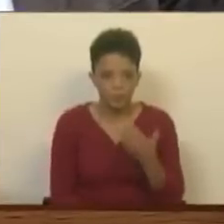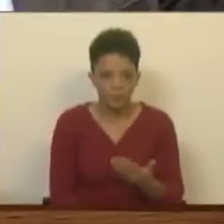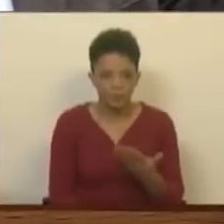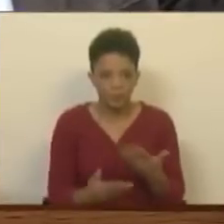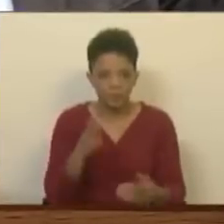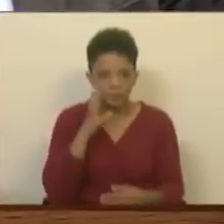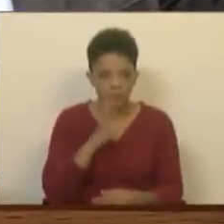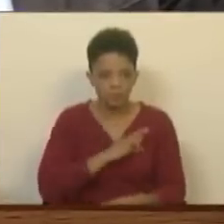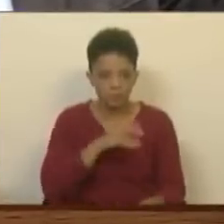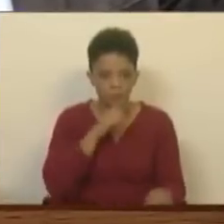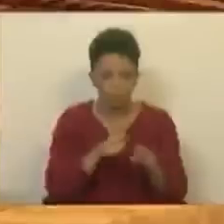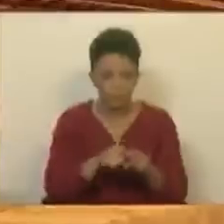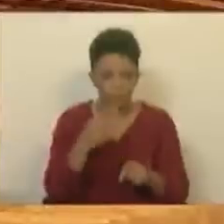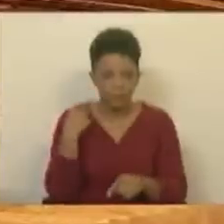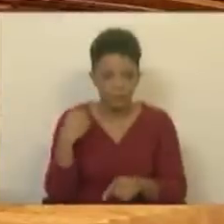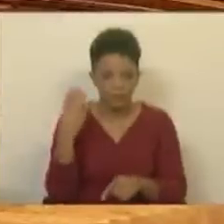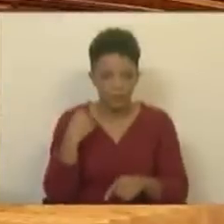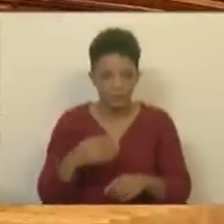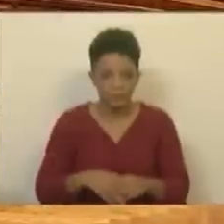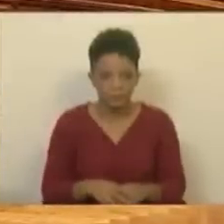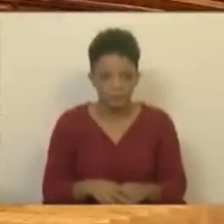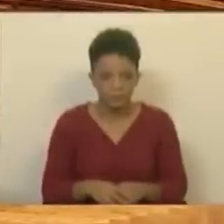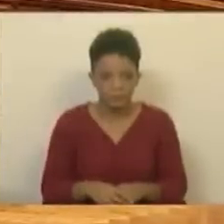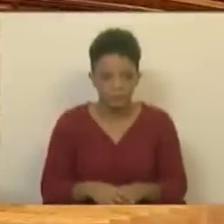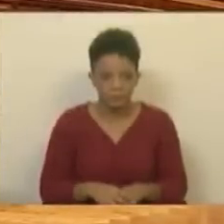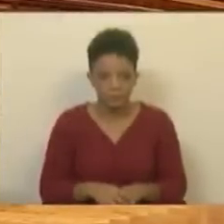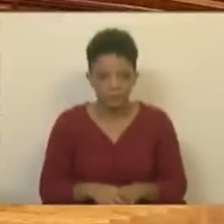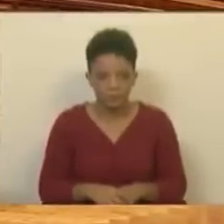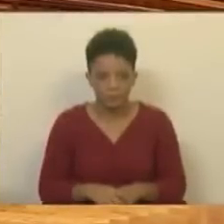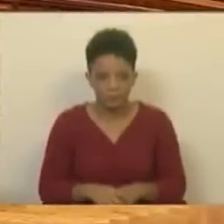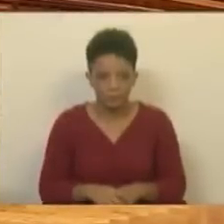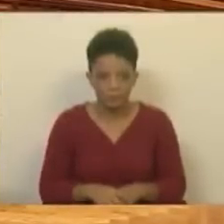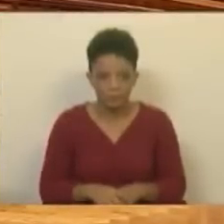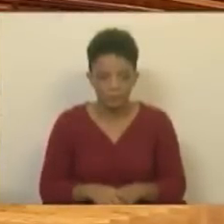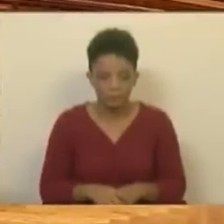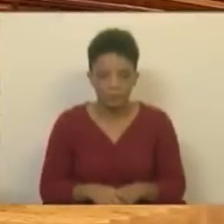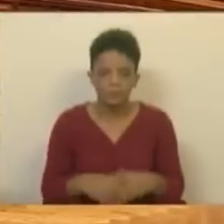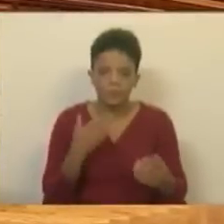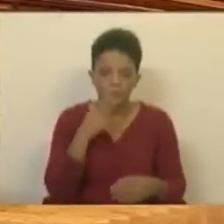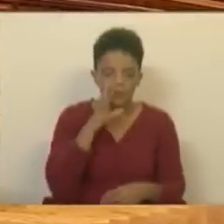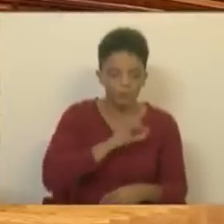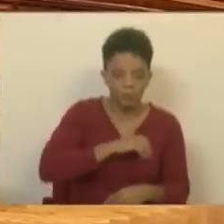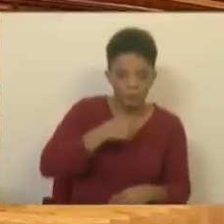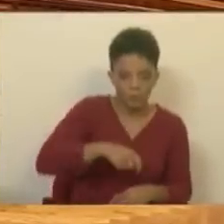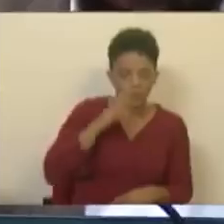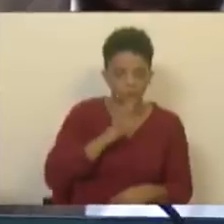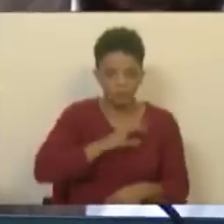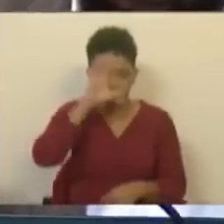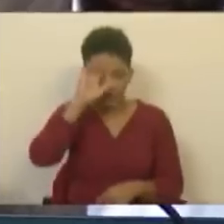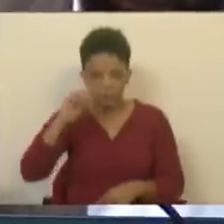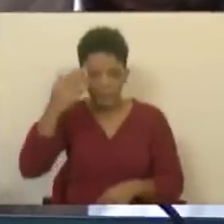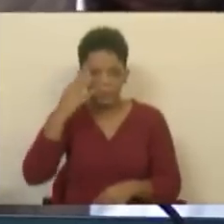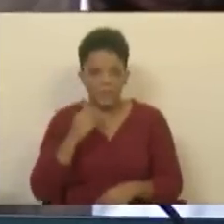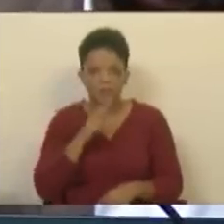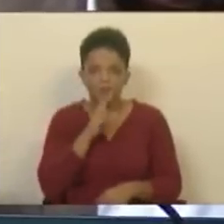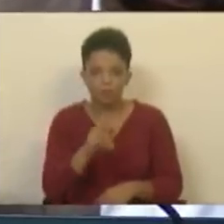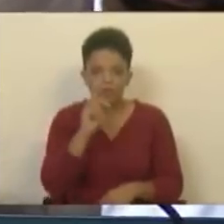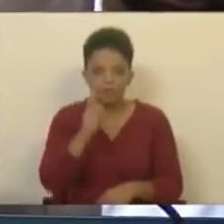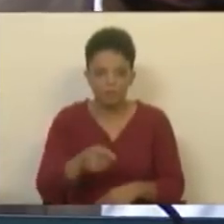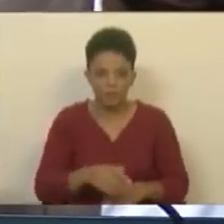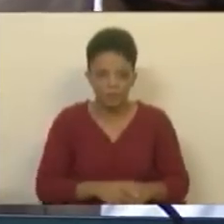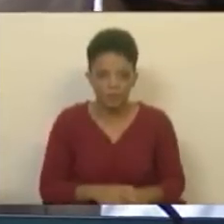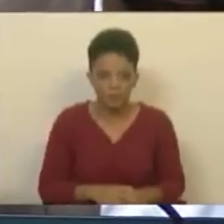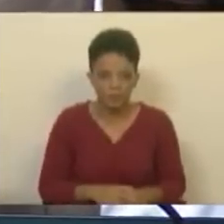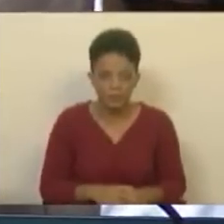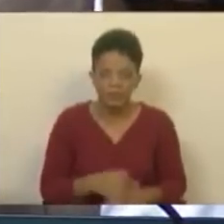tenha a palavra a senhora deputada Catarina Martins do bloco de esquerda eu acho que sei qual é a resposta que vai